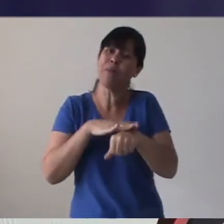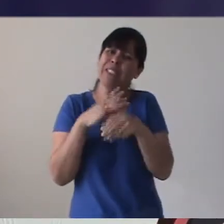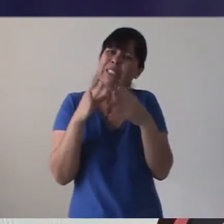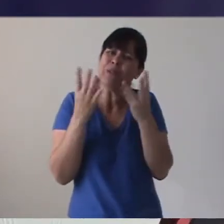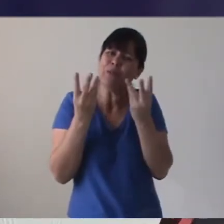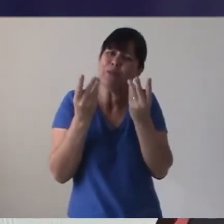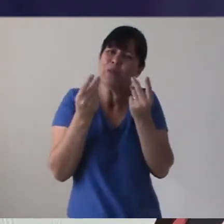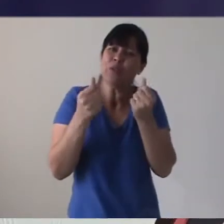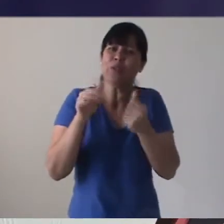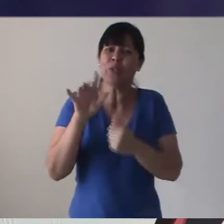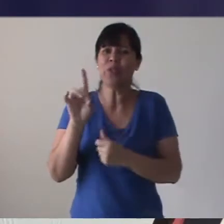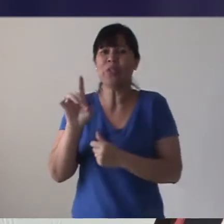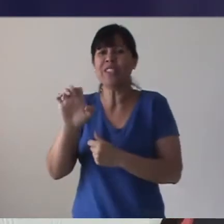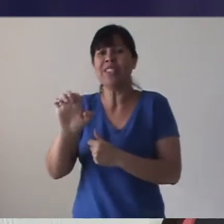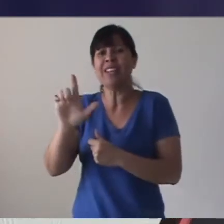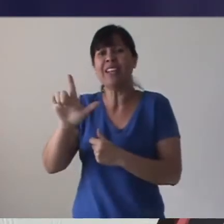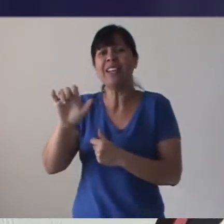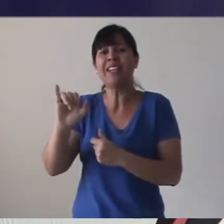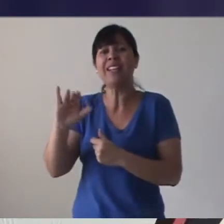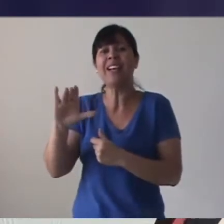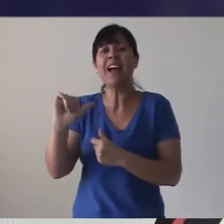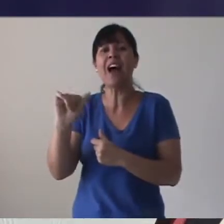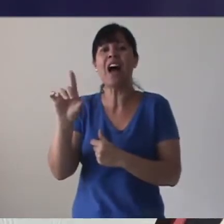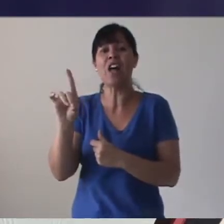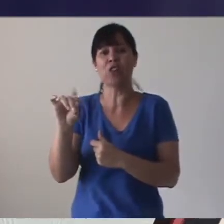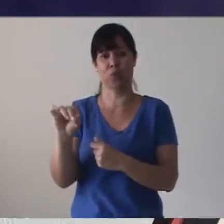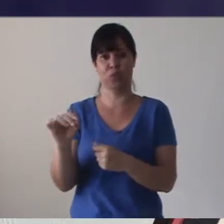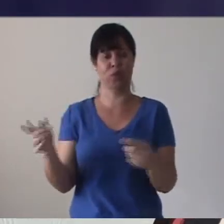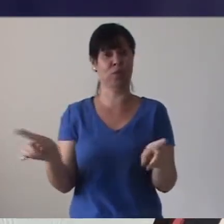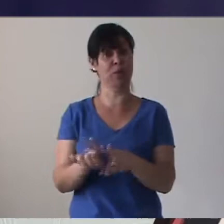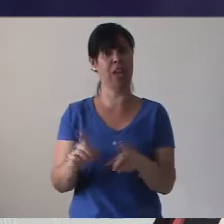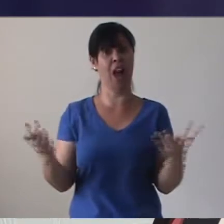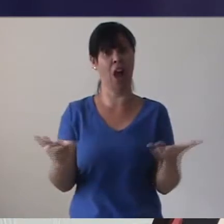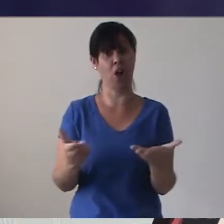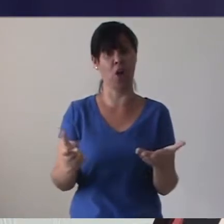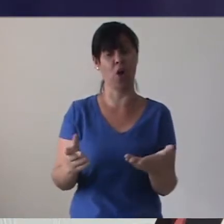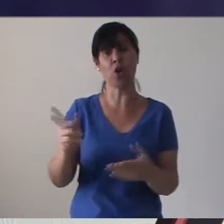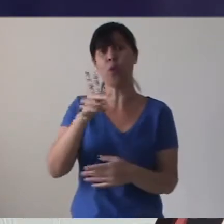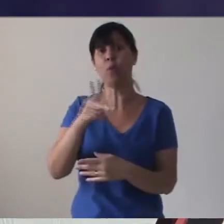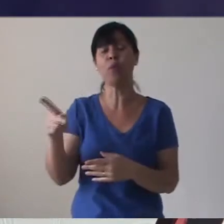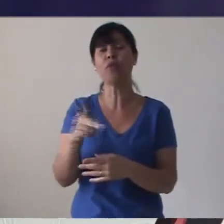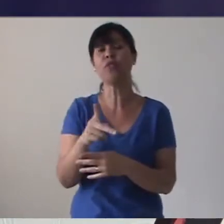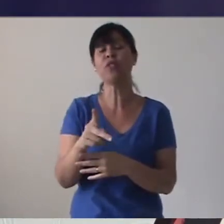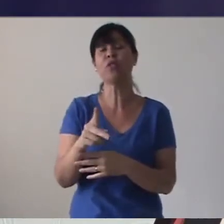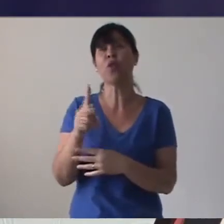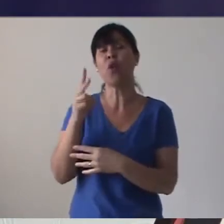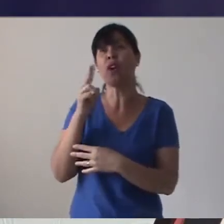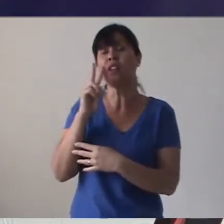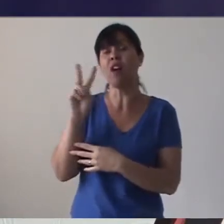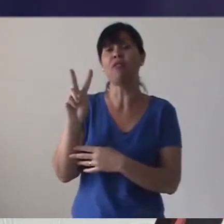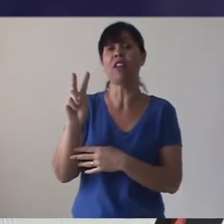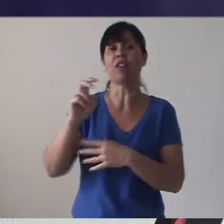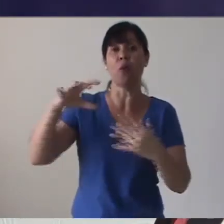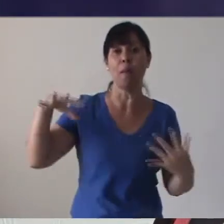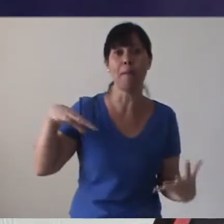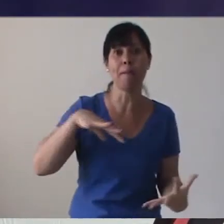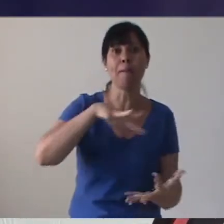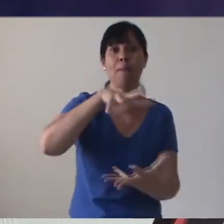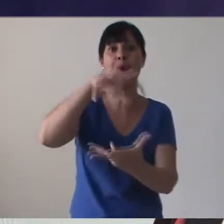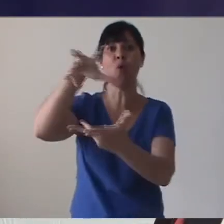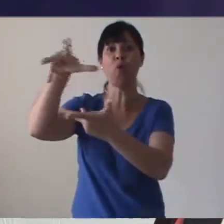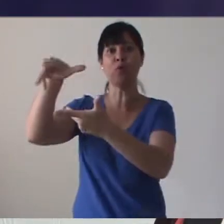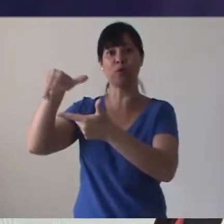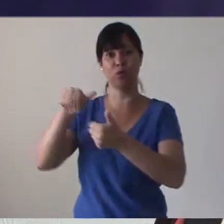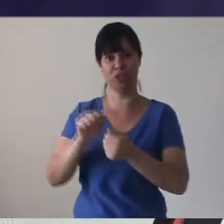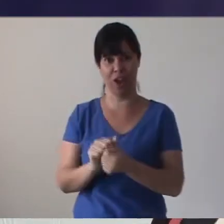né? O professor agora ele é visto mundialmente, né? É global agora, né? O aluno que